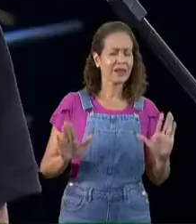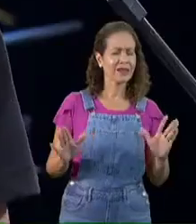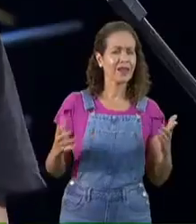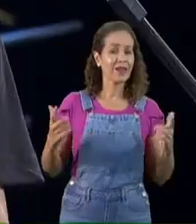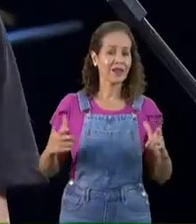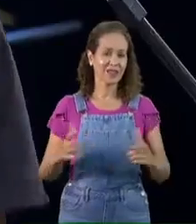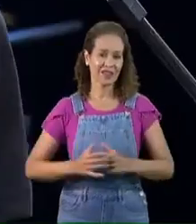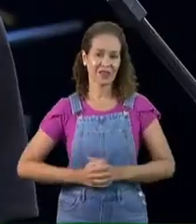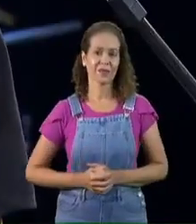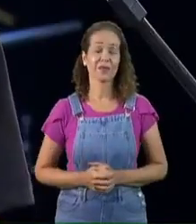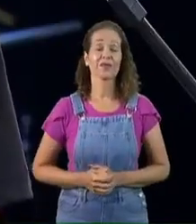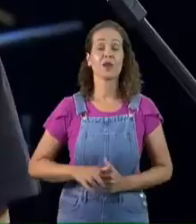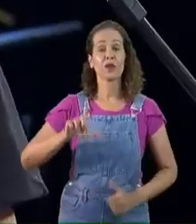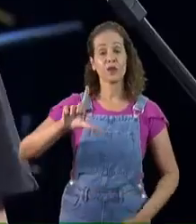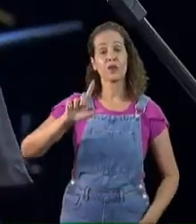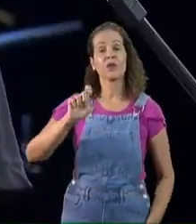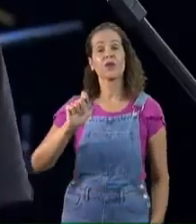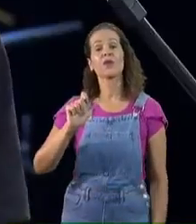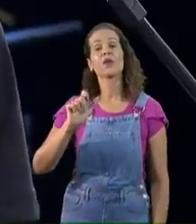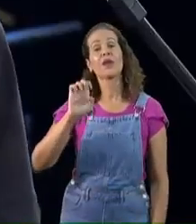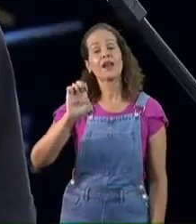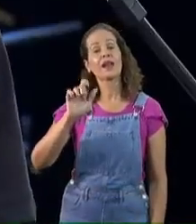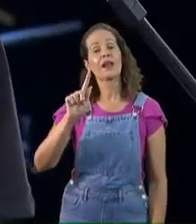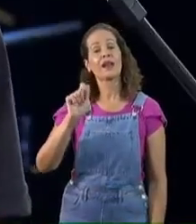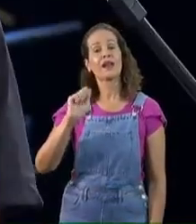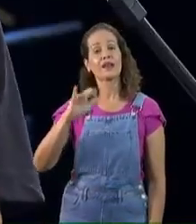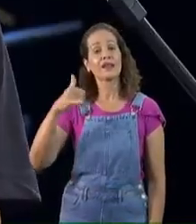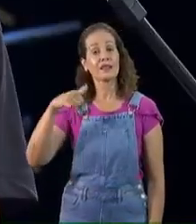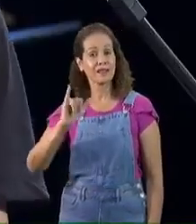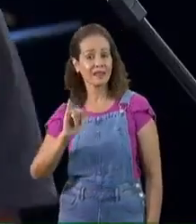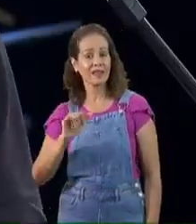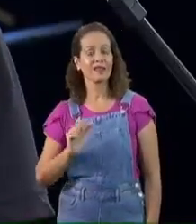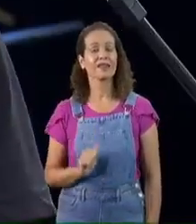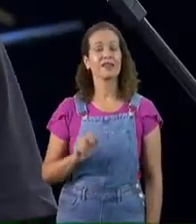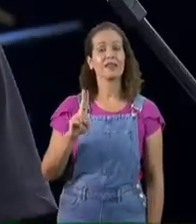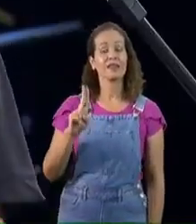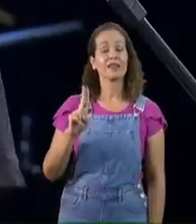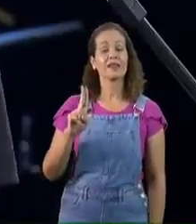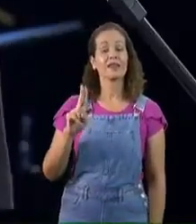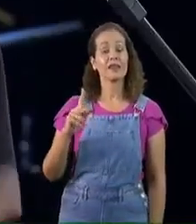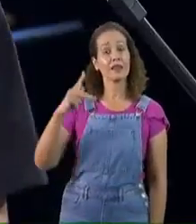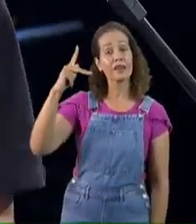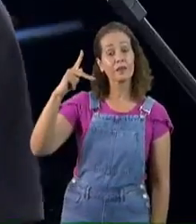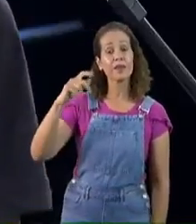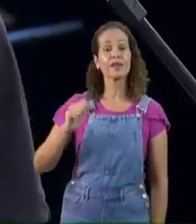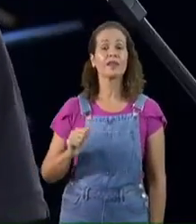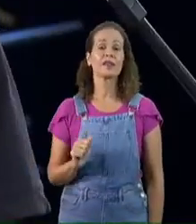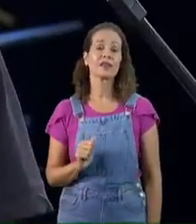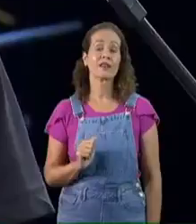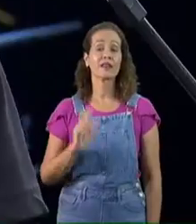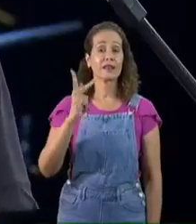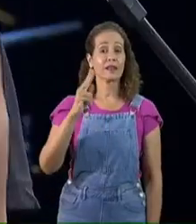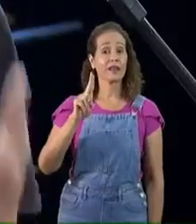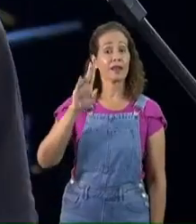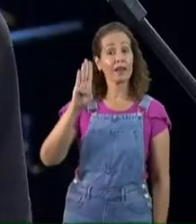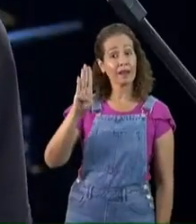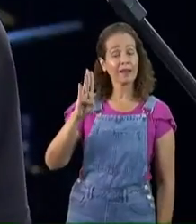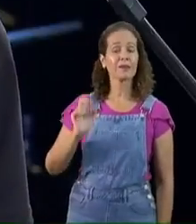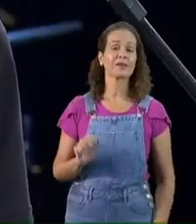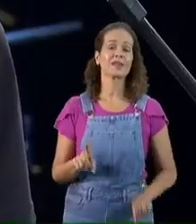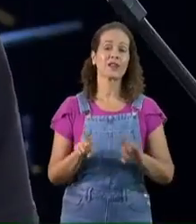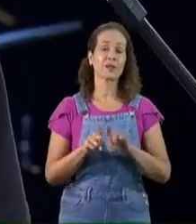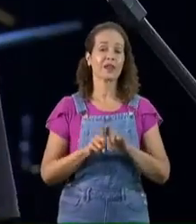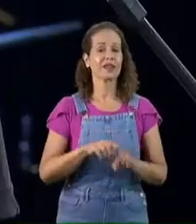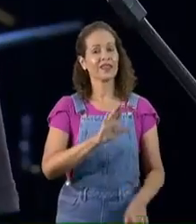Ah, eu sirvo no Legacy, no Legacy Hub e no Legacy Up também, nos cultos do Legacy do sábado. Na parte